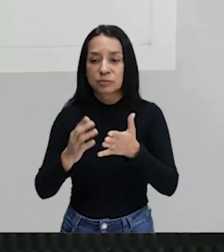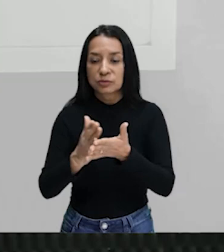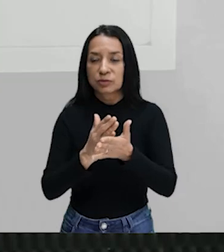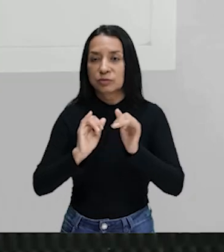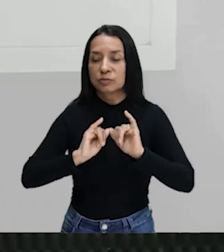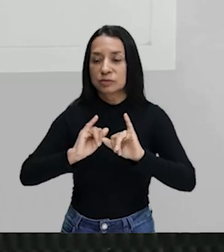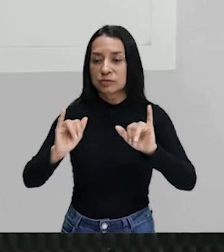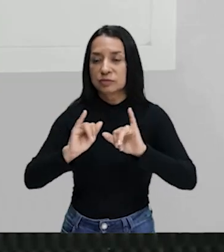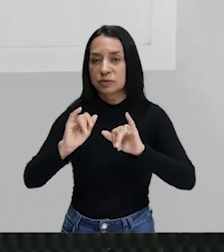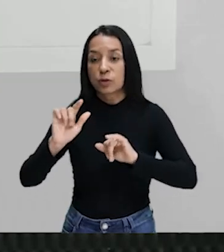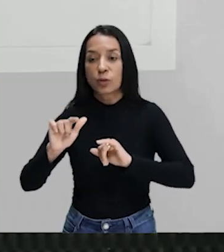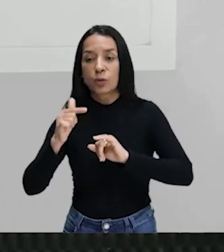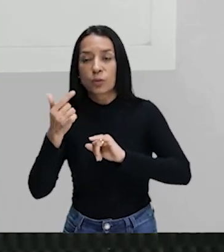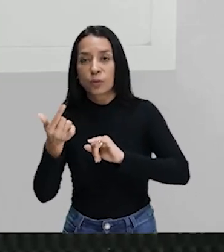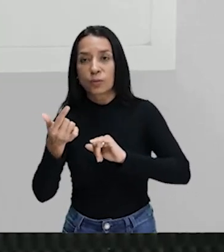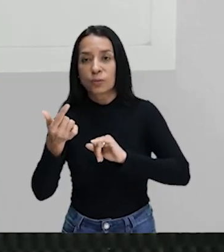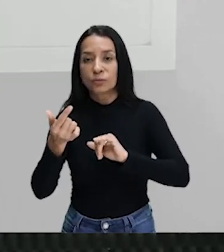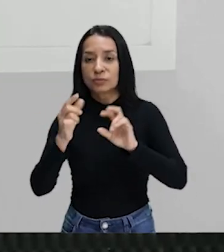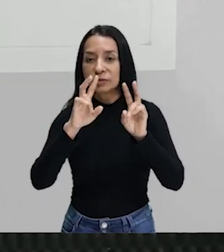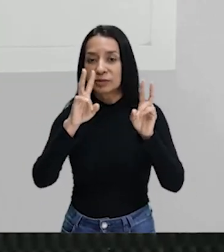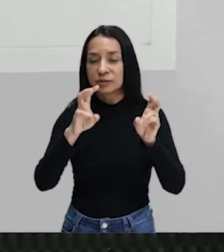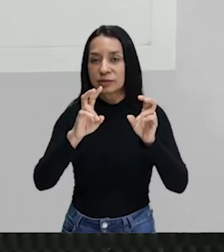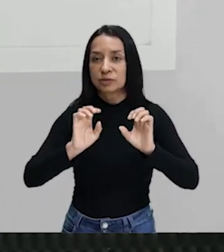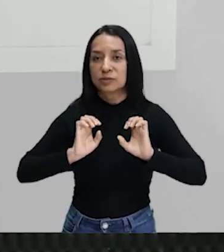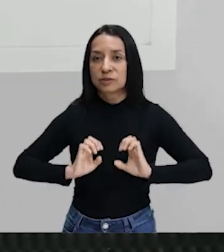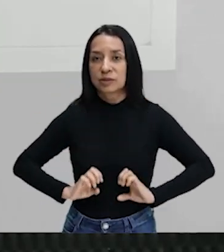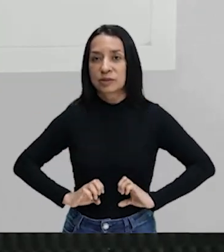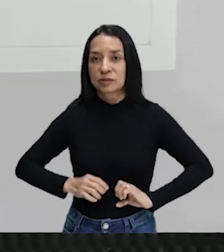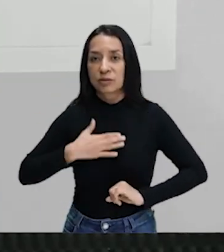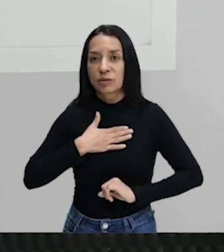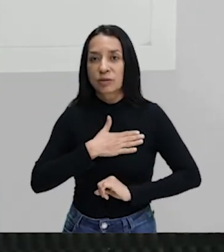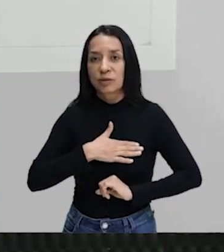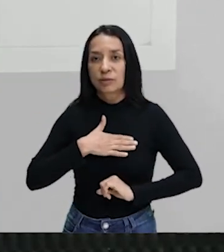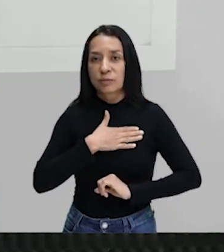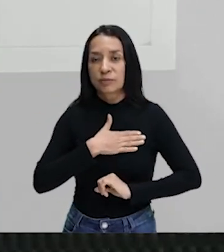outras considerações éticas. É um prazer sempre ter vocês. Fica